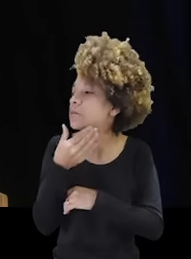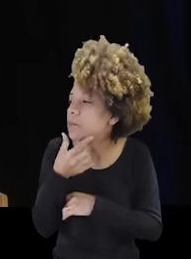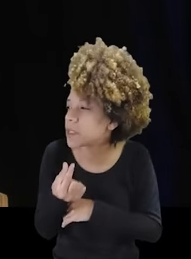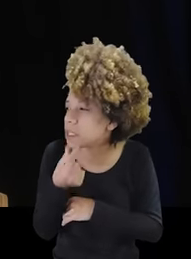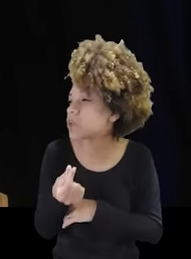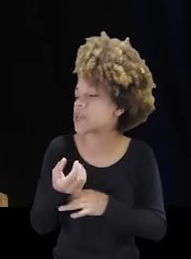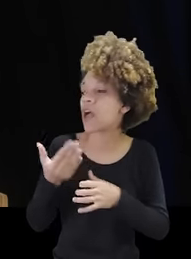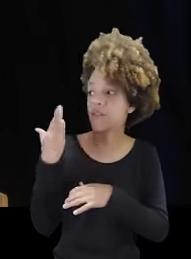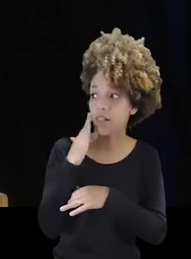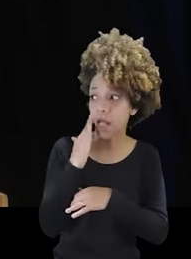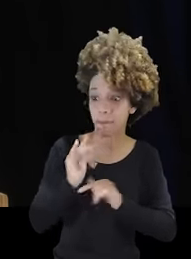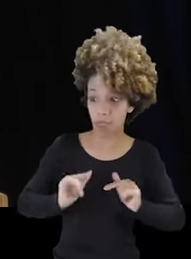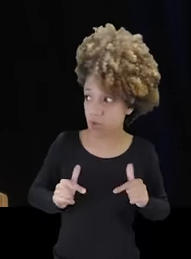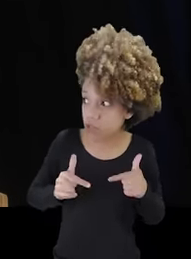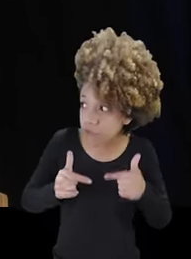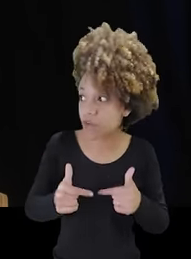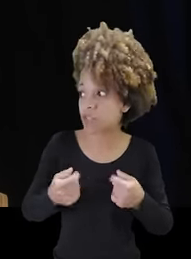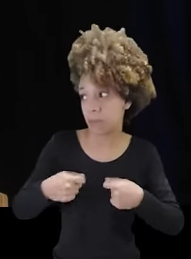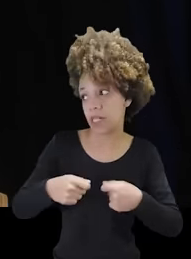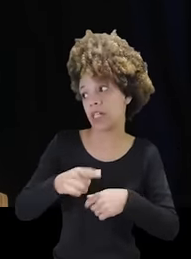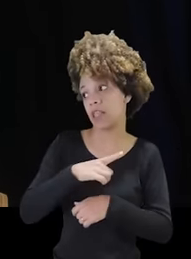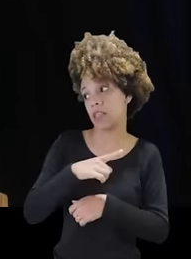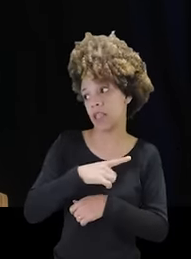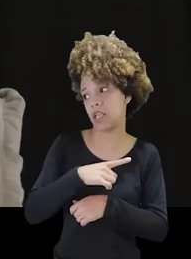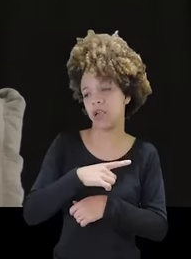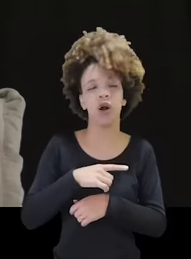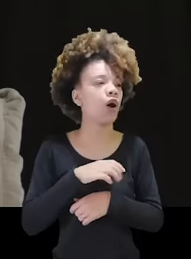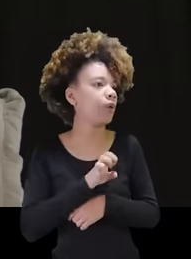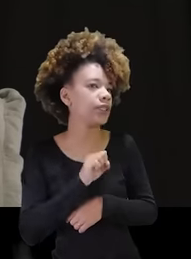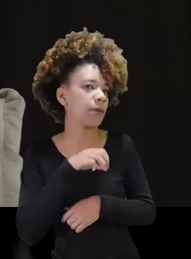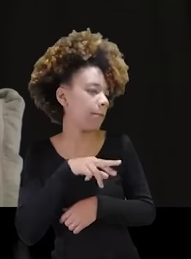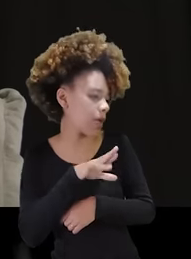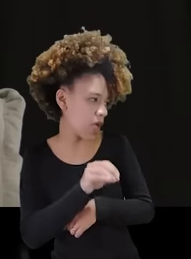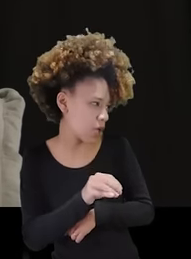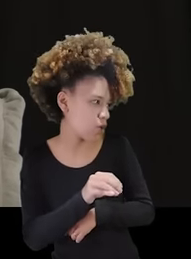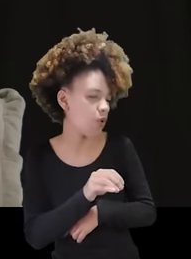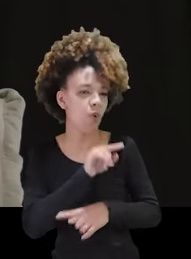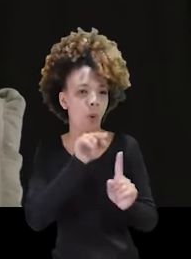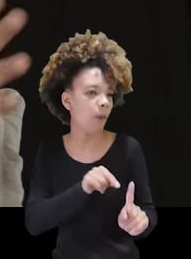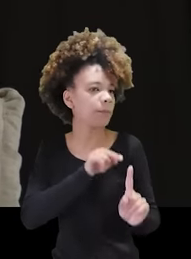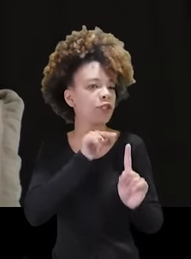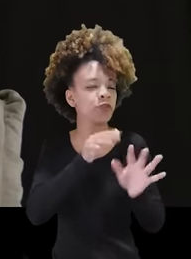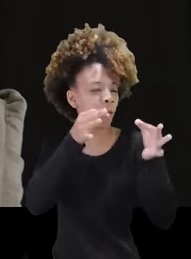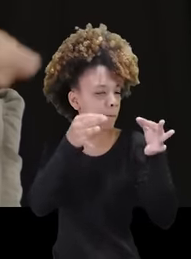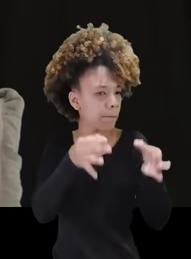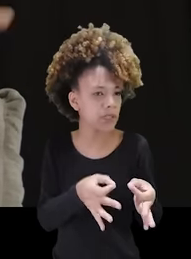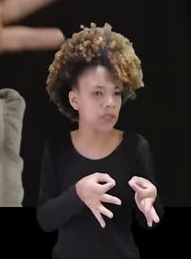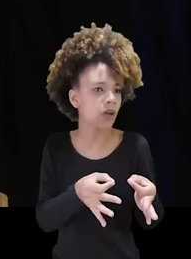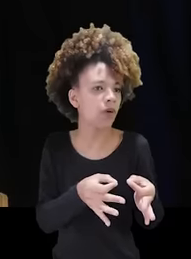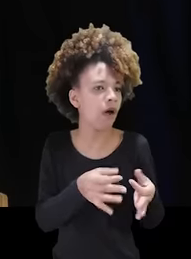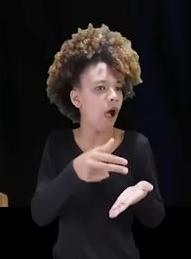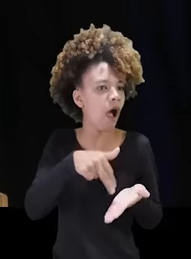que sabem o esforço que eles têm que ter esmero levou atingir uma perfeição